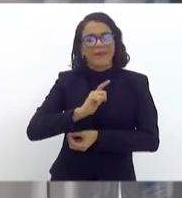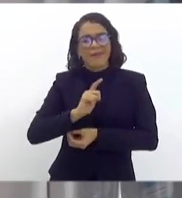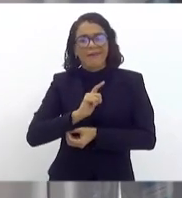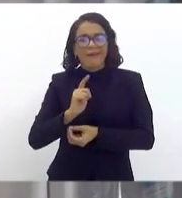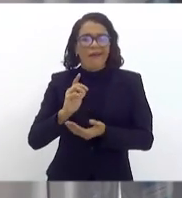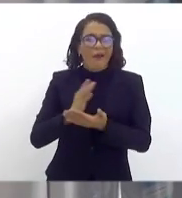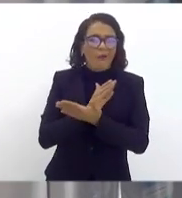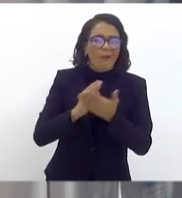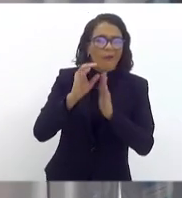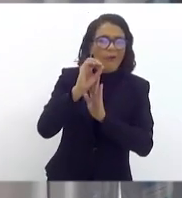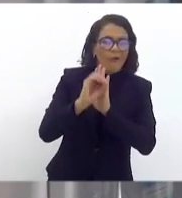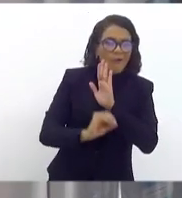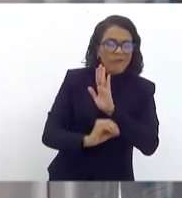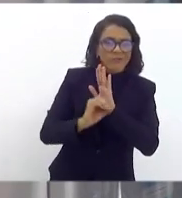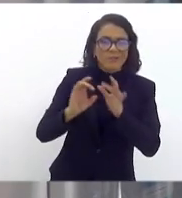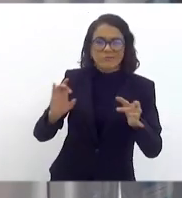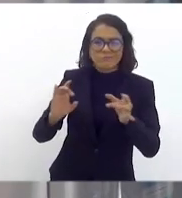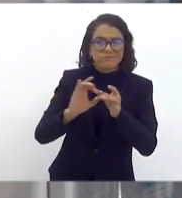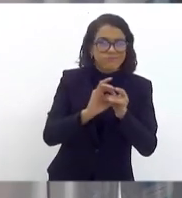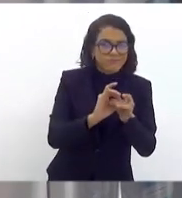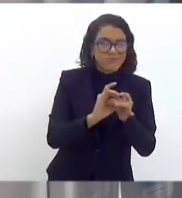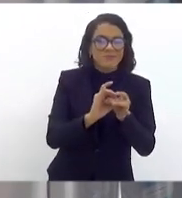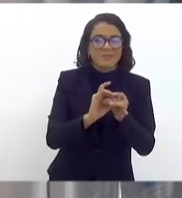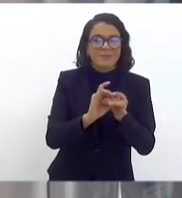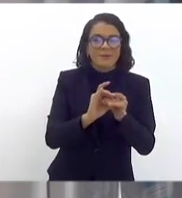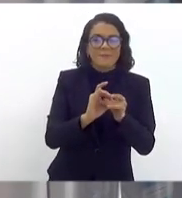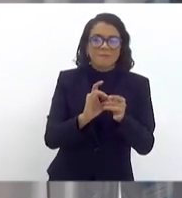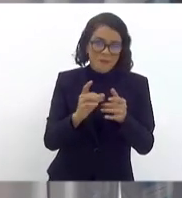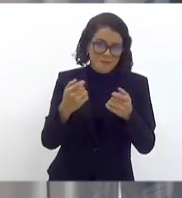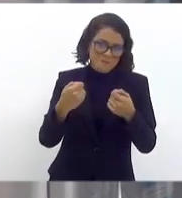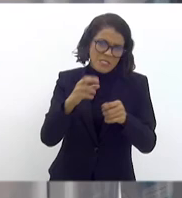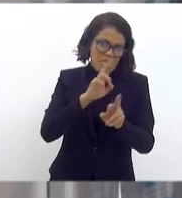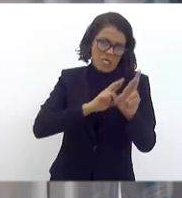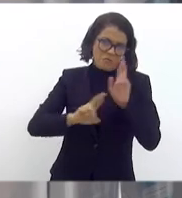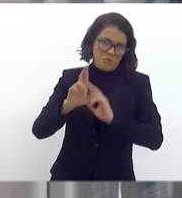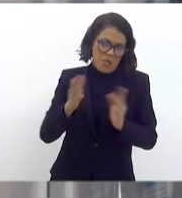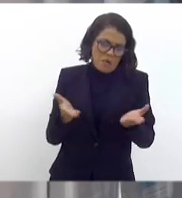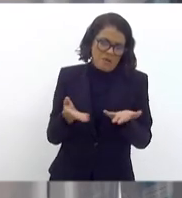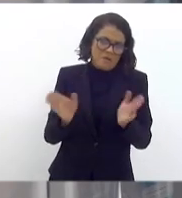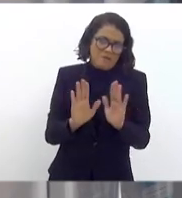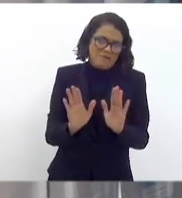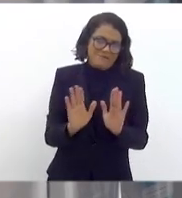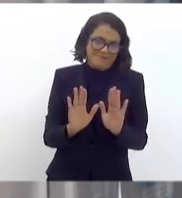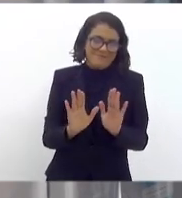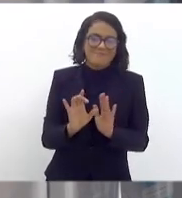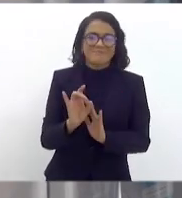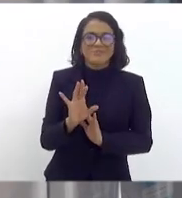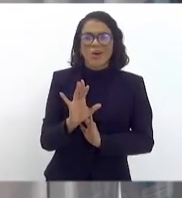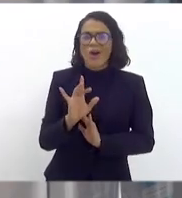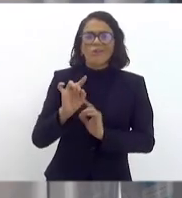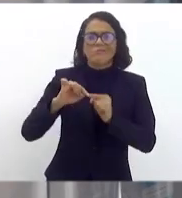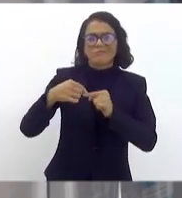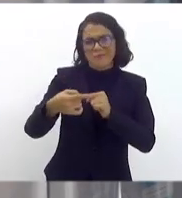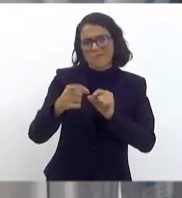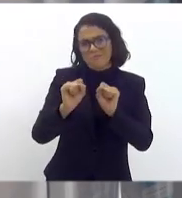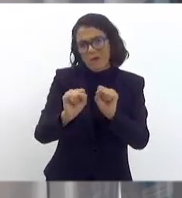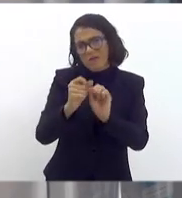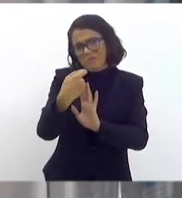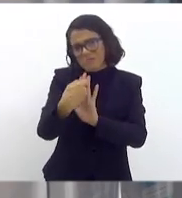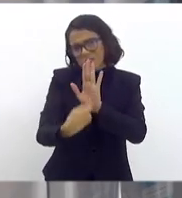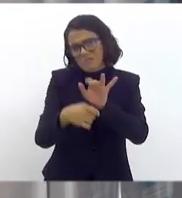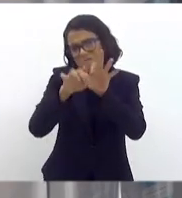algum ofício com relação a... Não precisa responder agora, não, mas depois para a comissão por